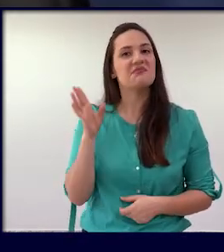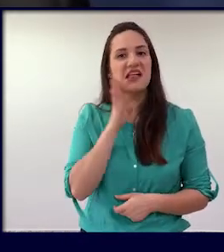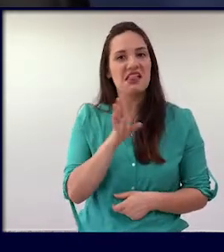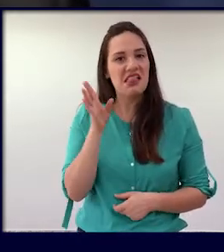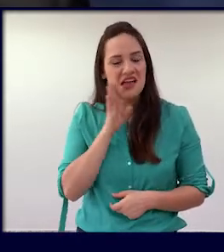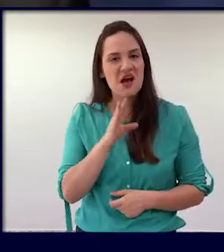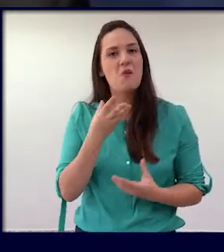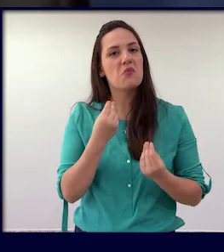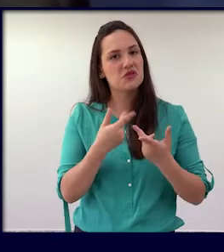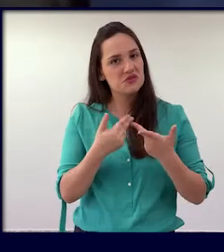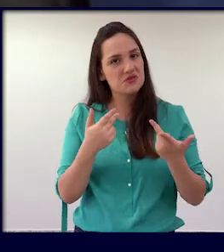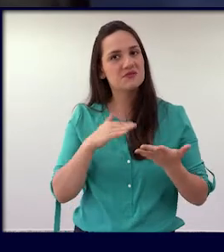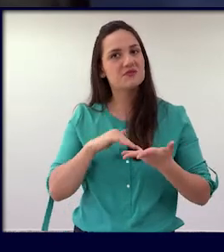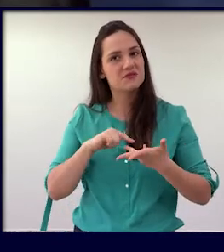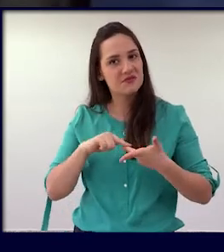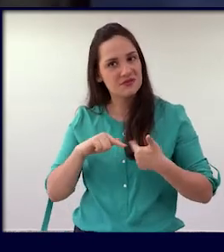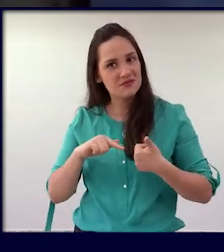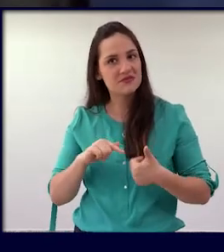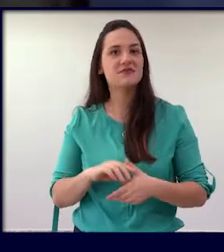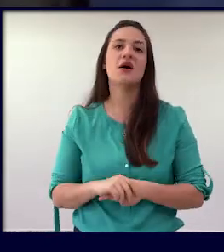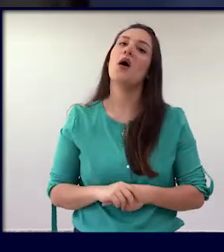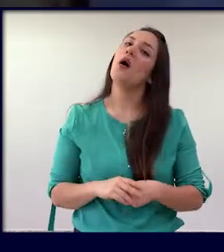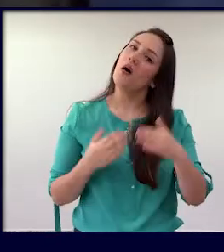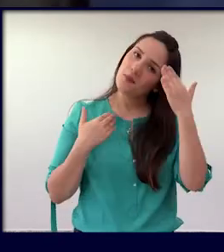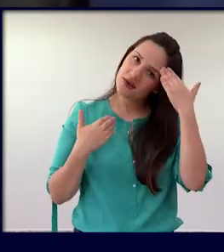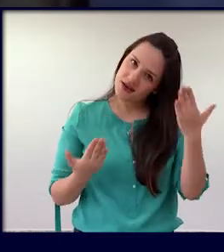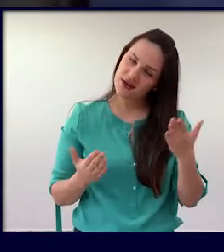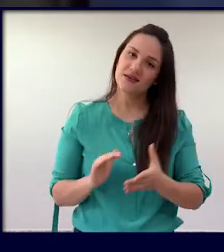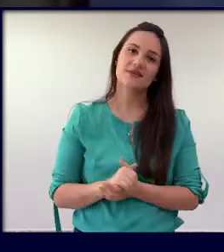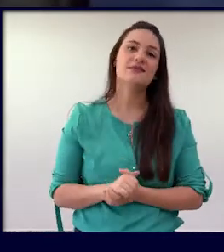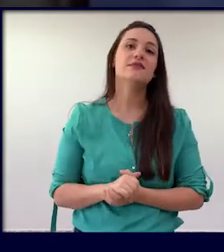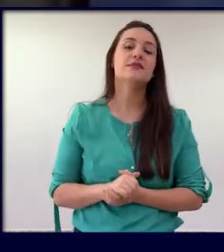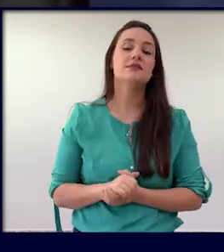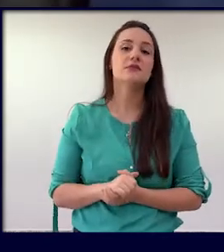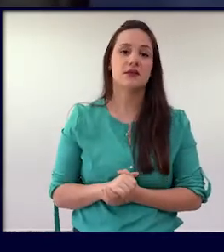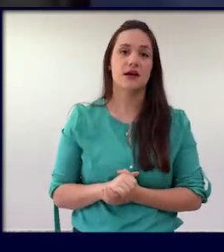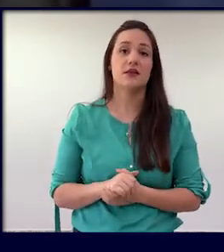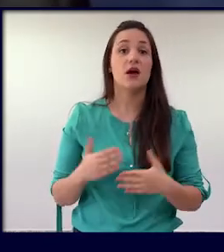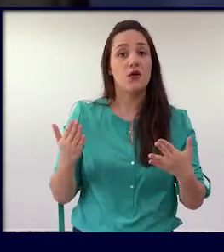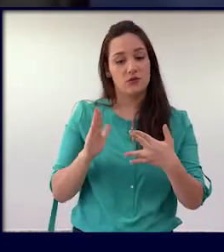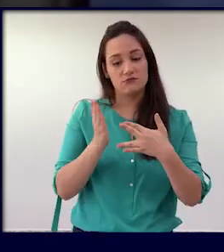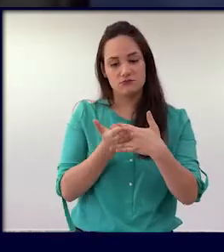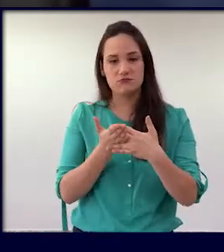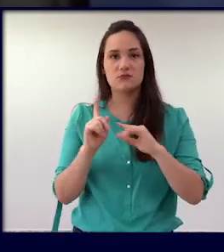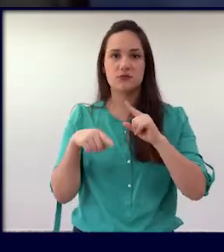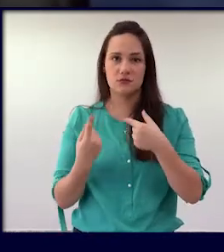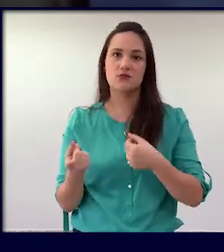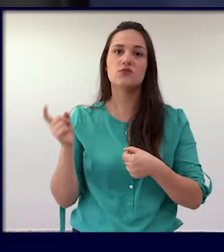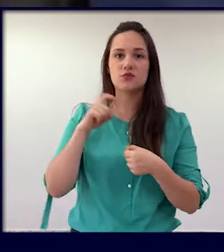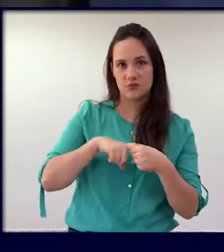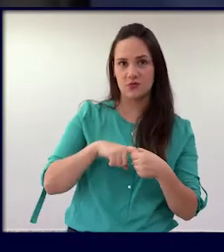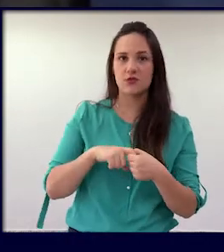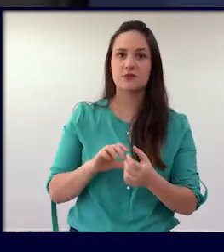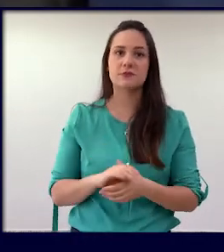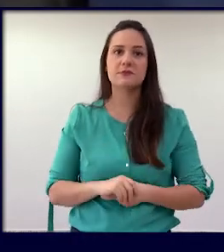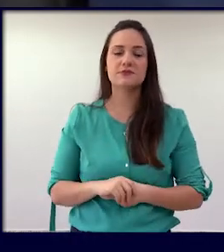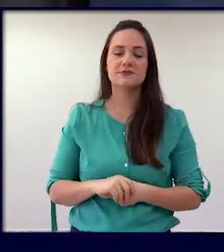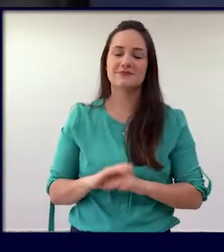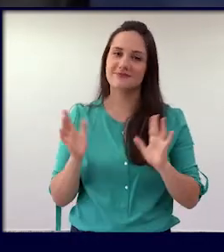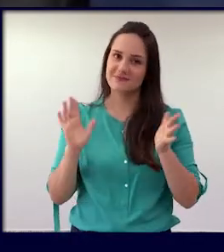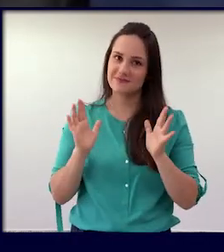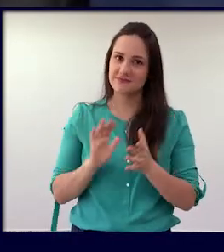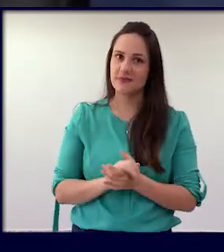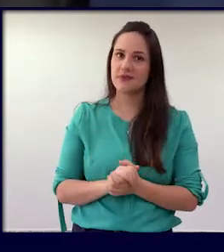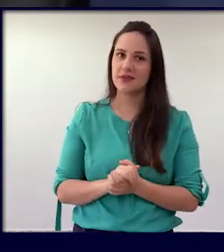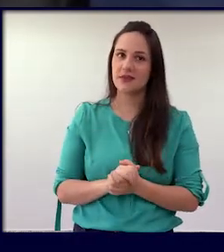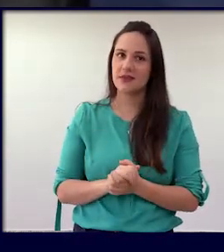Olha só, pelo visto, são muitos benefícios. Kátia, muito obrigado por enquanto. Muito obrigado por enquanto. Nós vamos para um breve intervalo e voltamos daqui